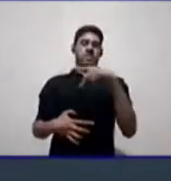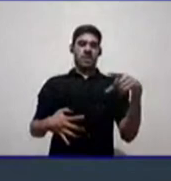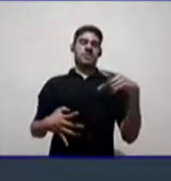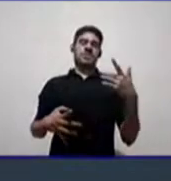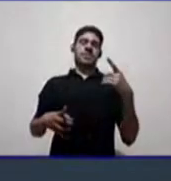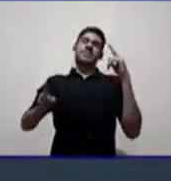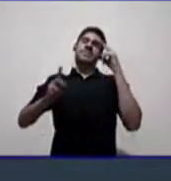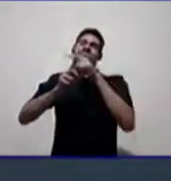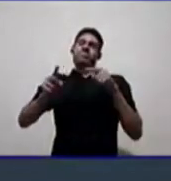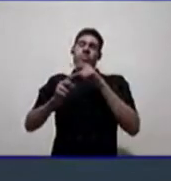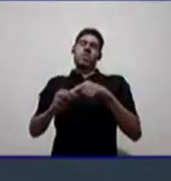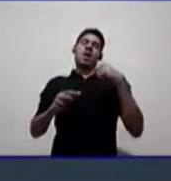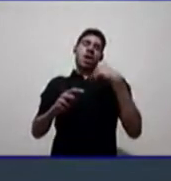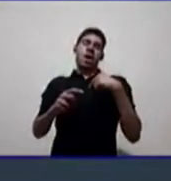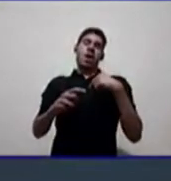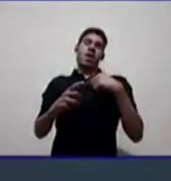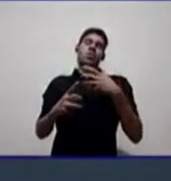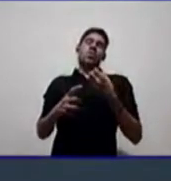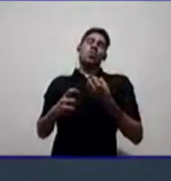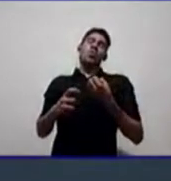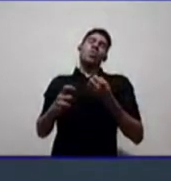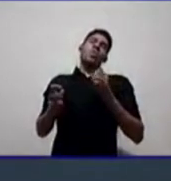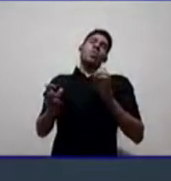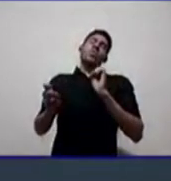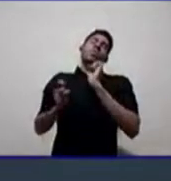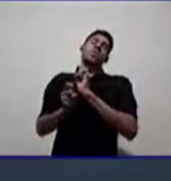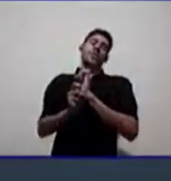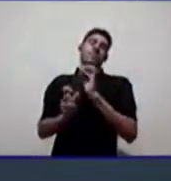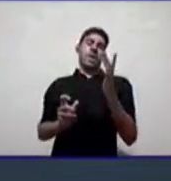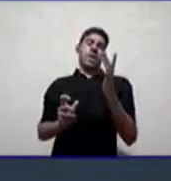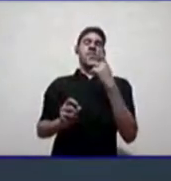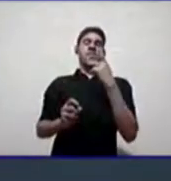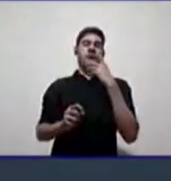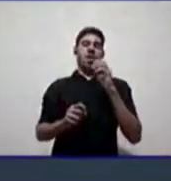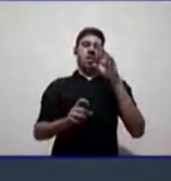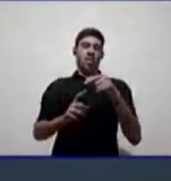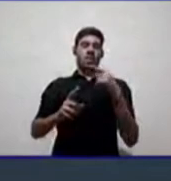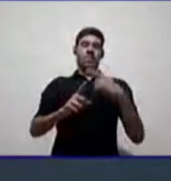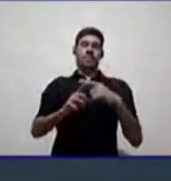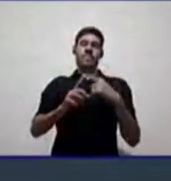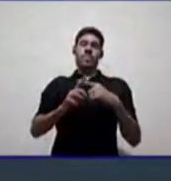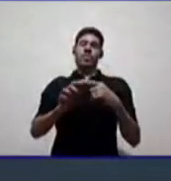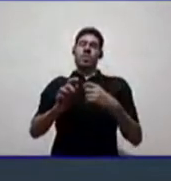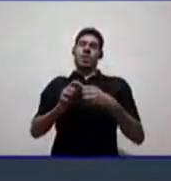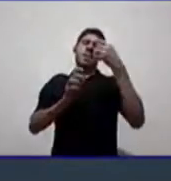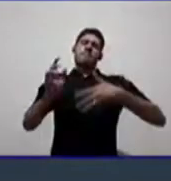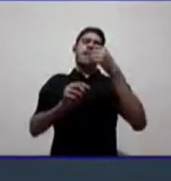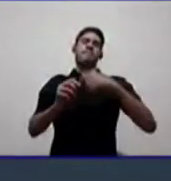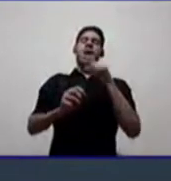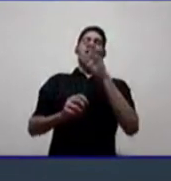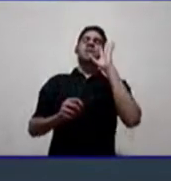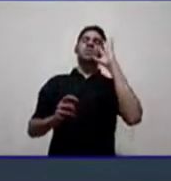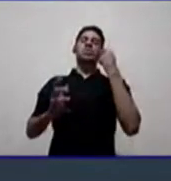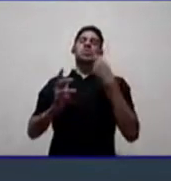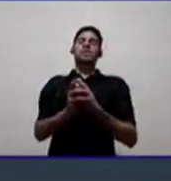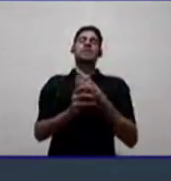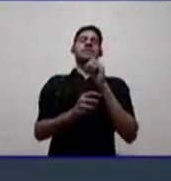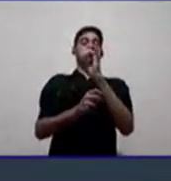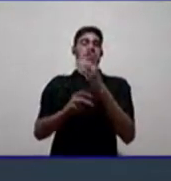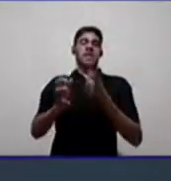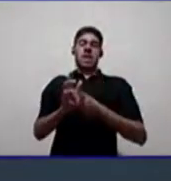ao colegiado questão de ordem, cujo escopo é definir se, na espécie ante o texto